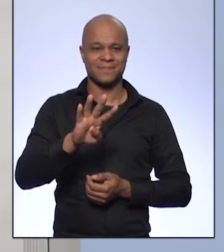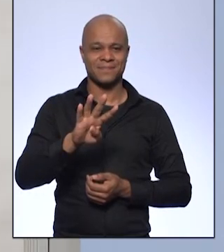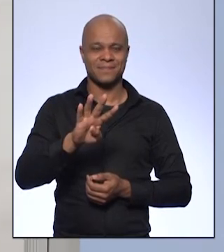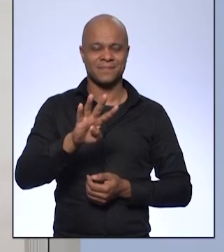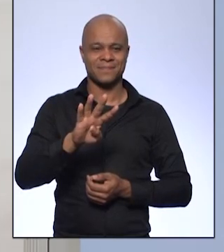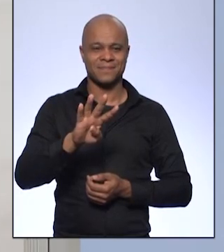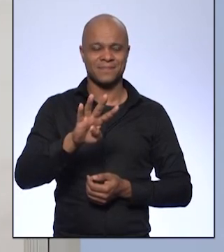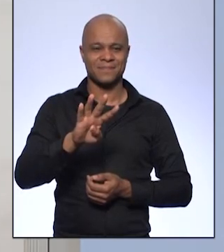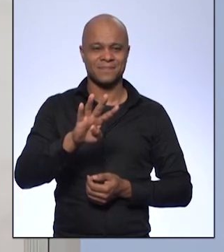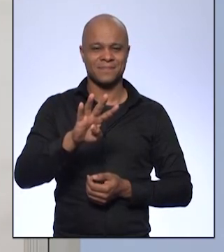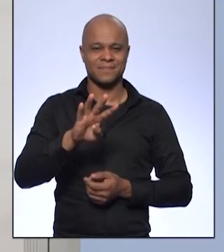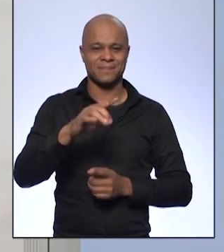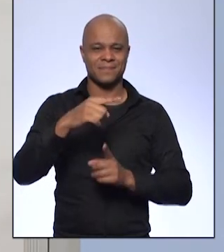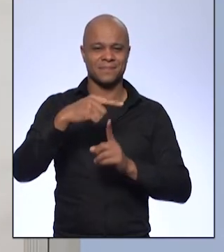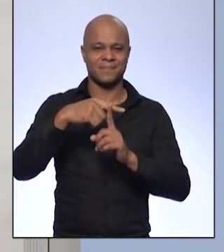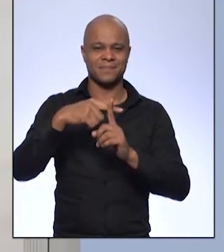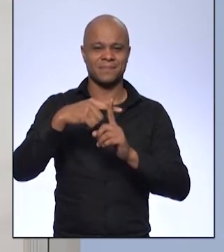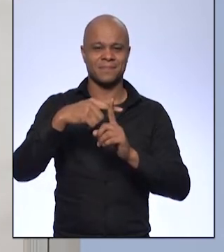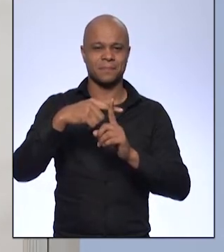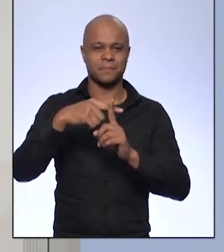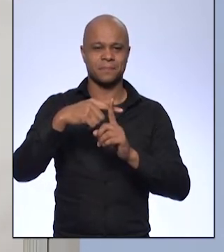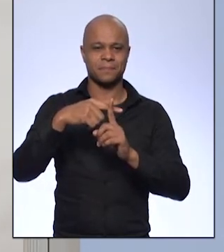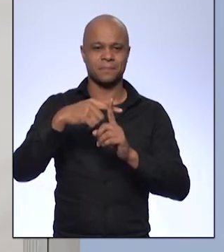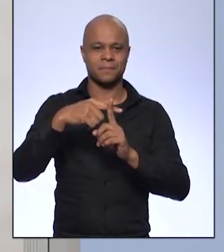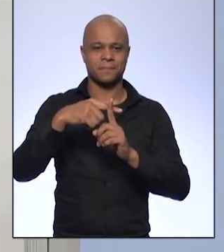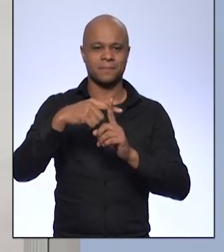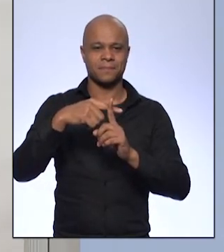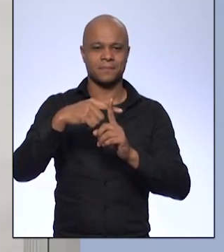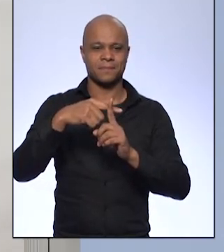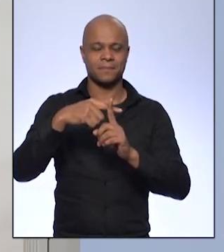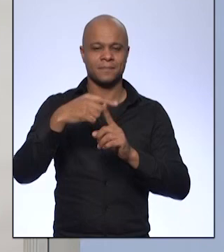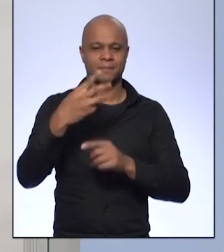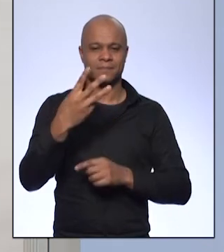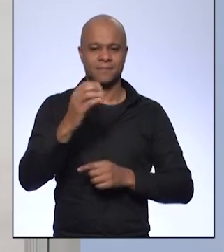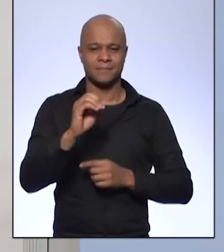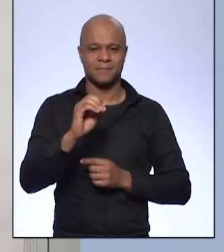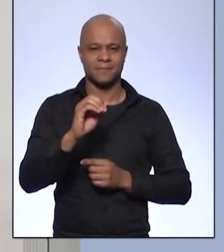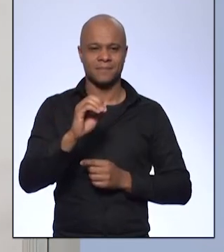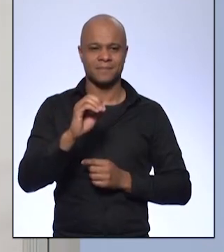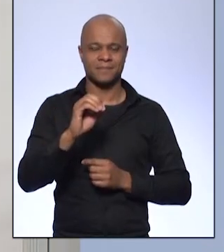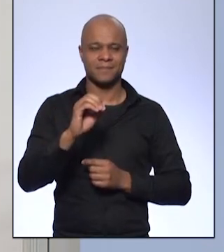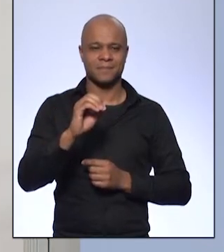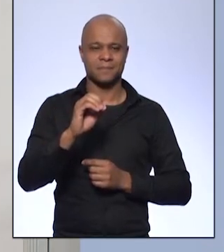Mais 2 vezes 3, 6 vezes 5, 30.